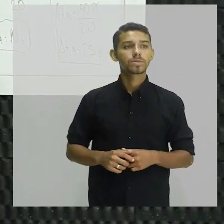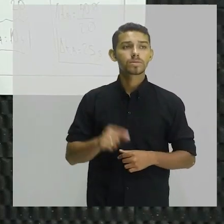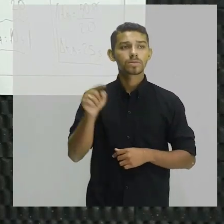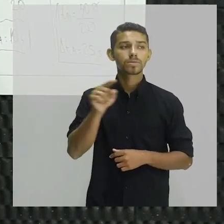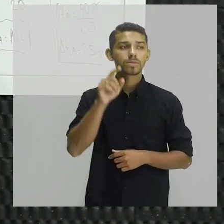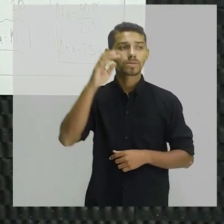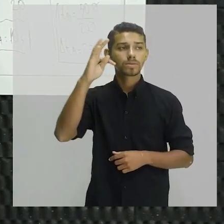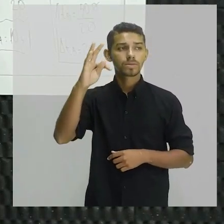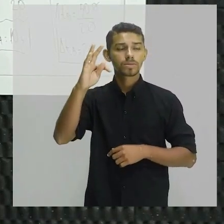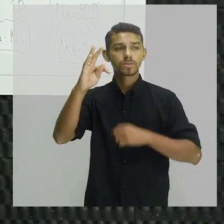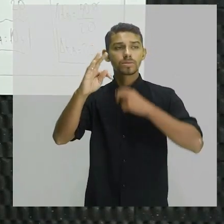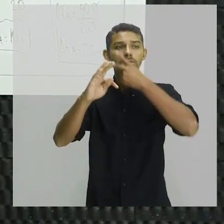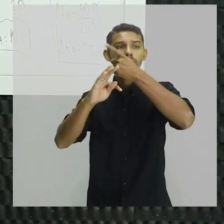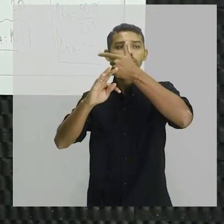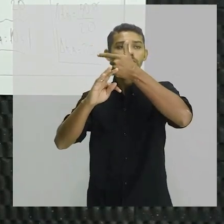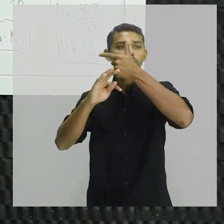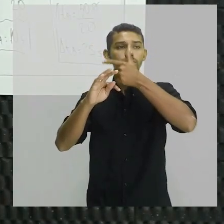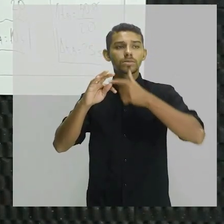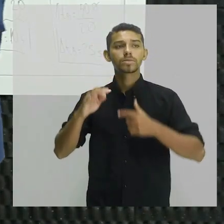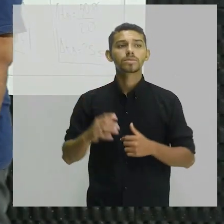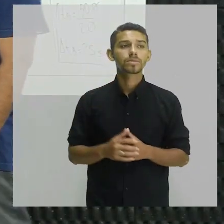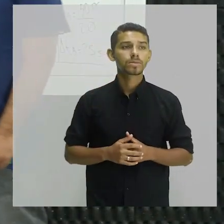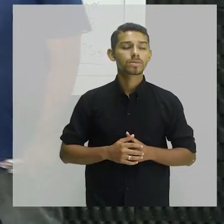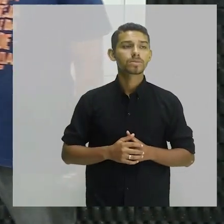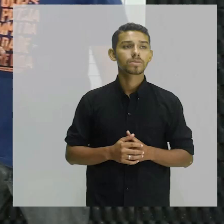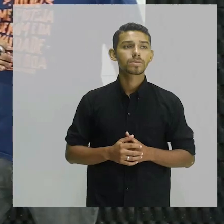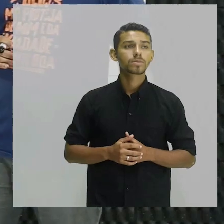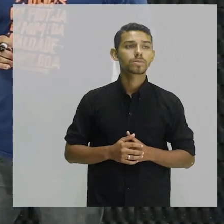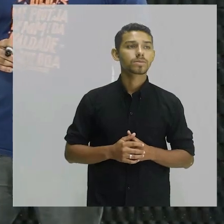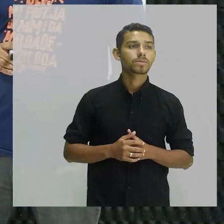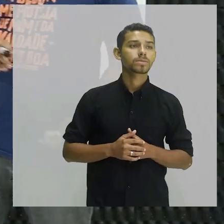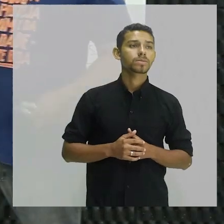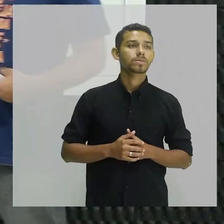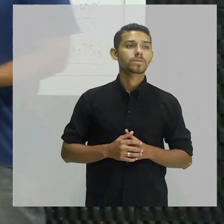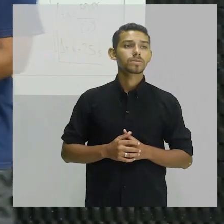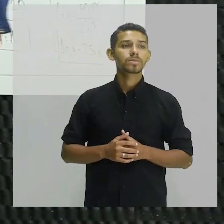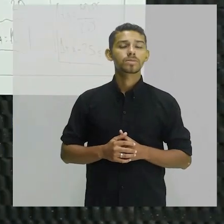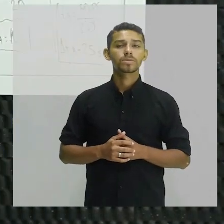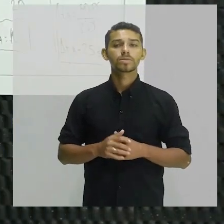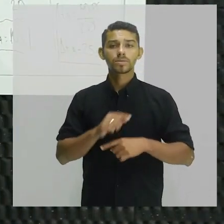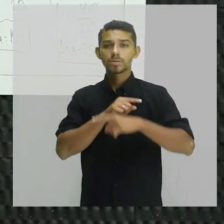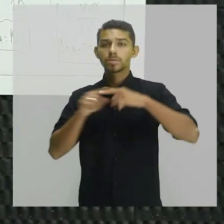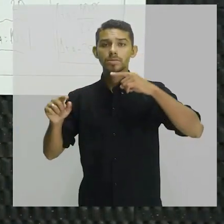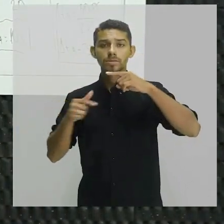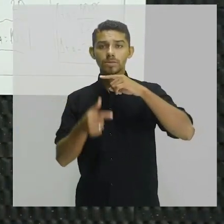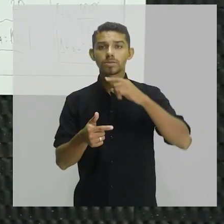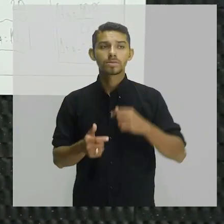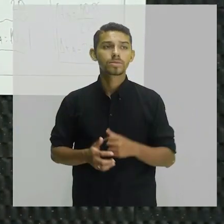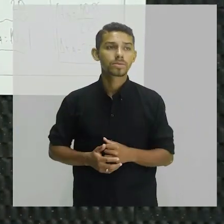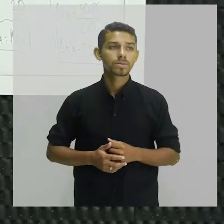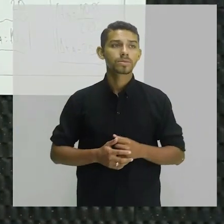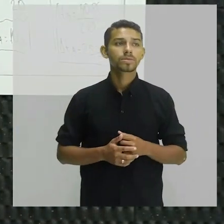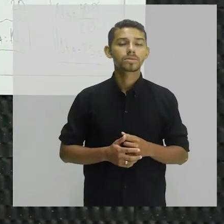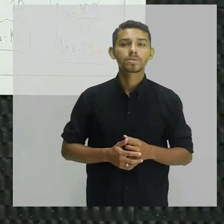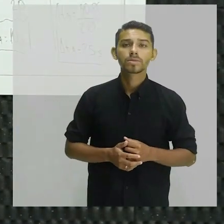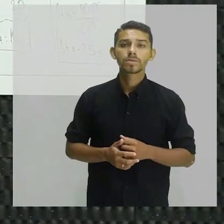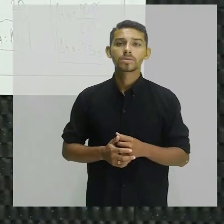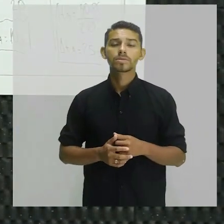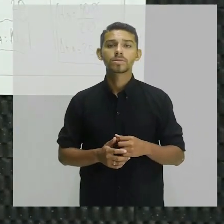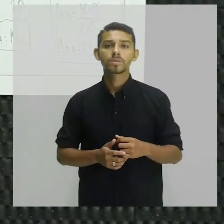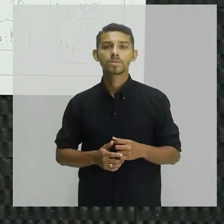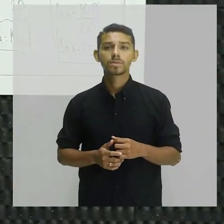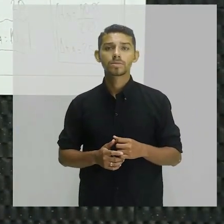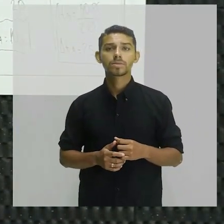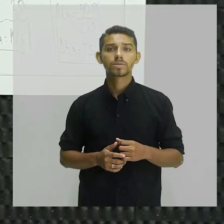quadrado, né? Sobre 2. Então, a gente pode fazer uma relação, nesse caso,